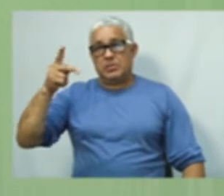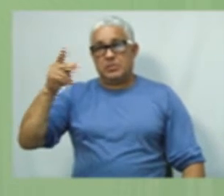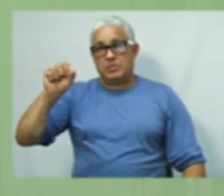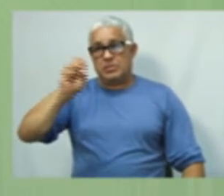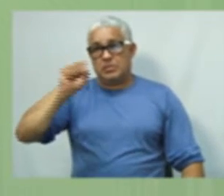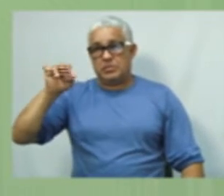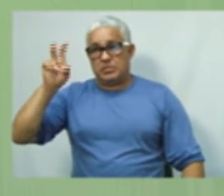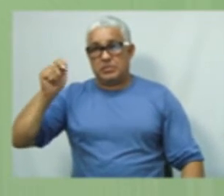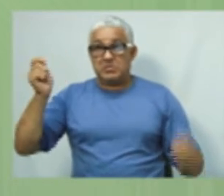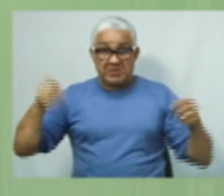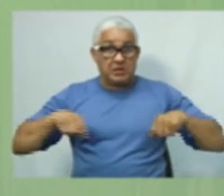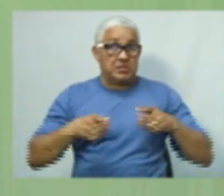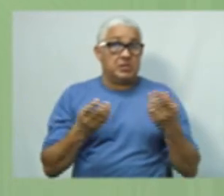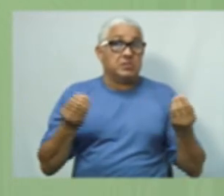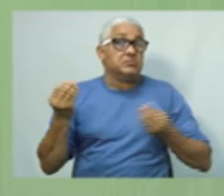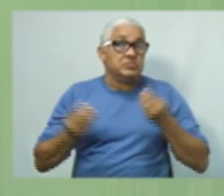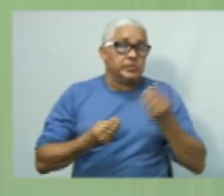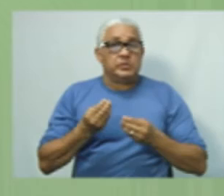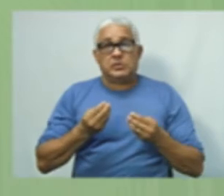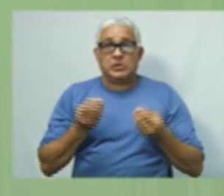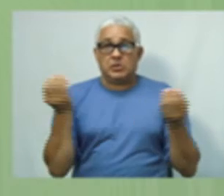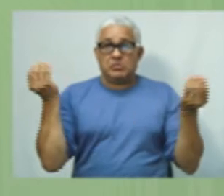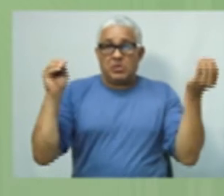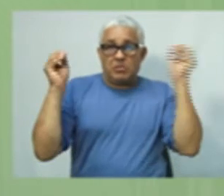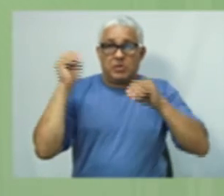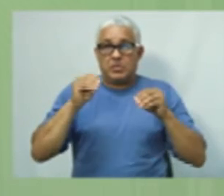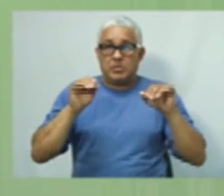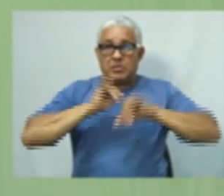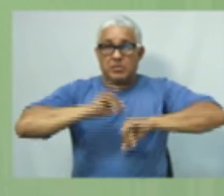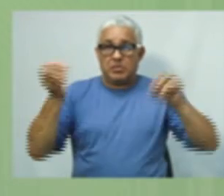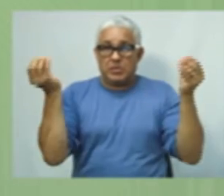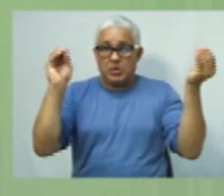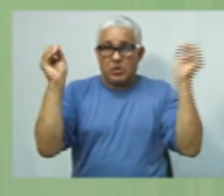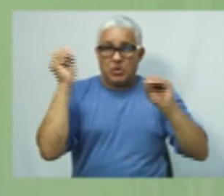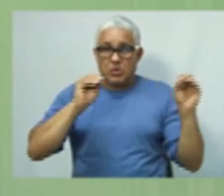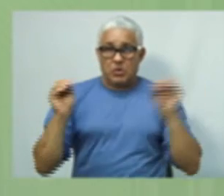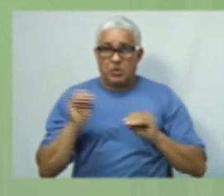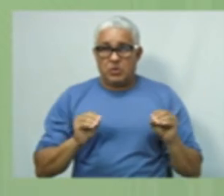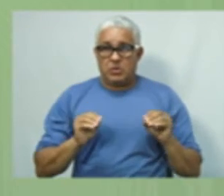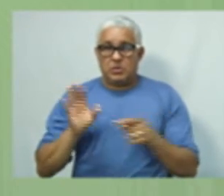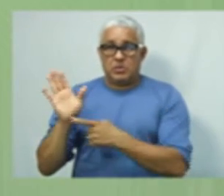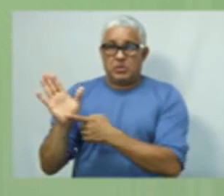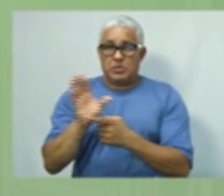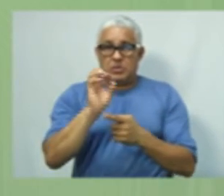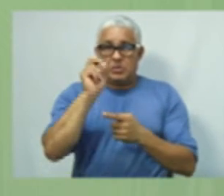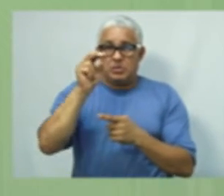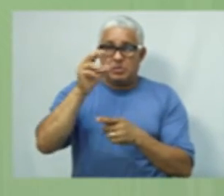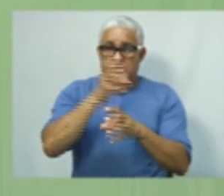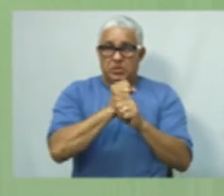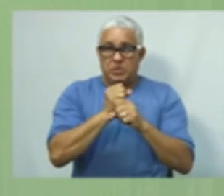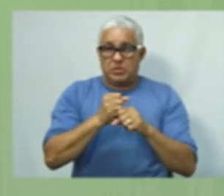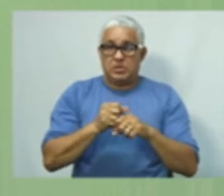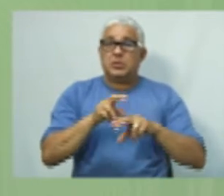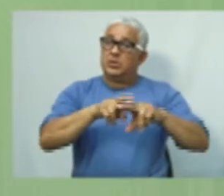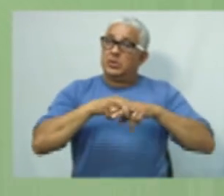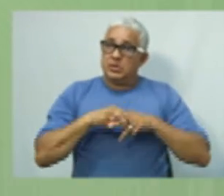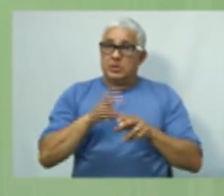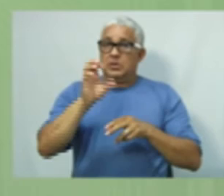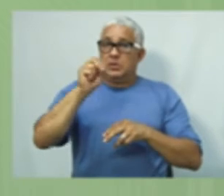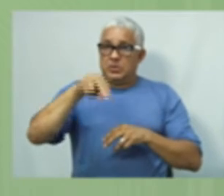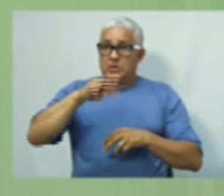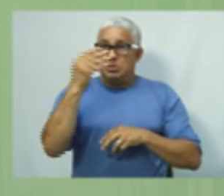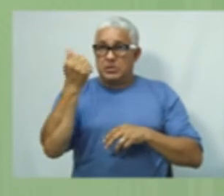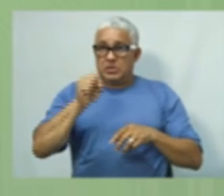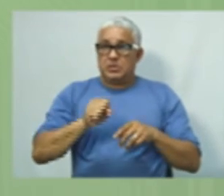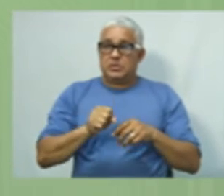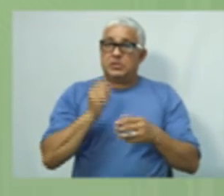eu vejo? E por onde eu vou colocar essas informações nesses demonstrativos contábeis? Por meio das minhas contas a